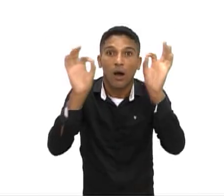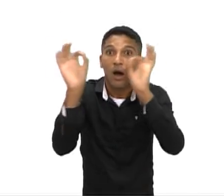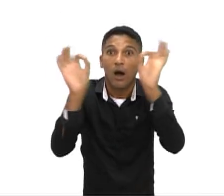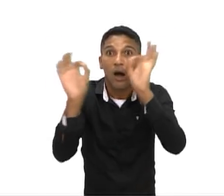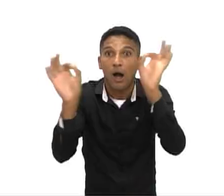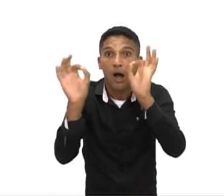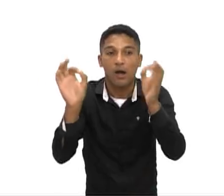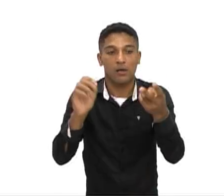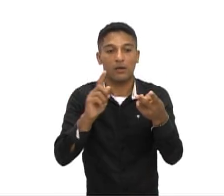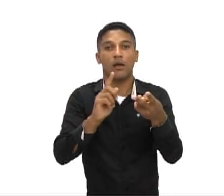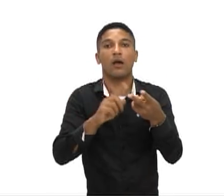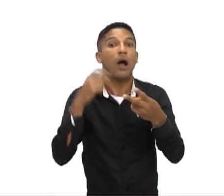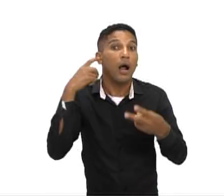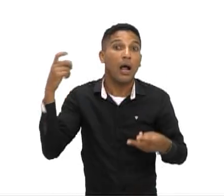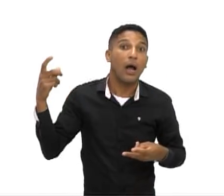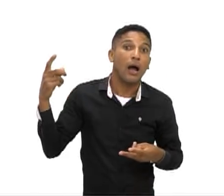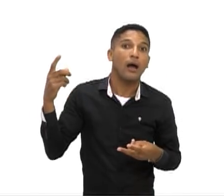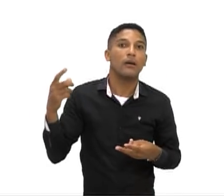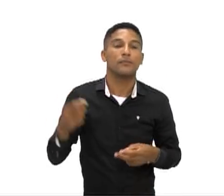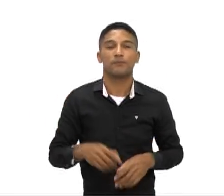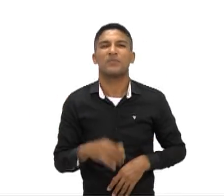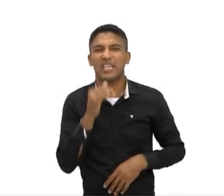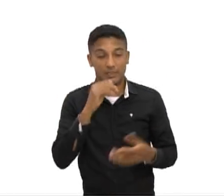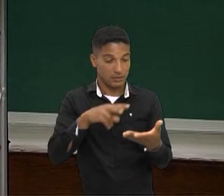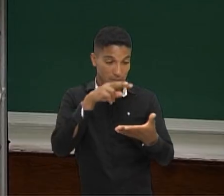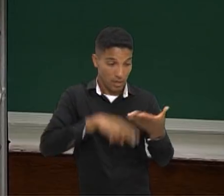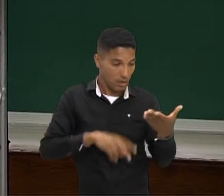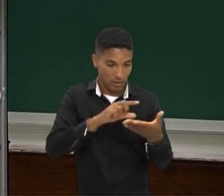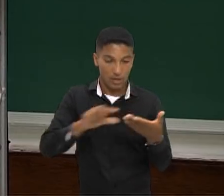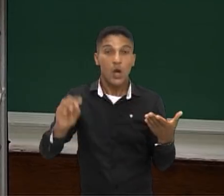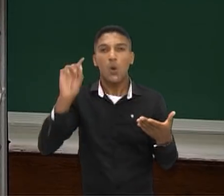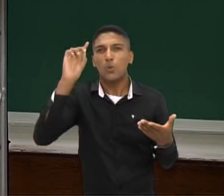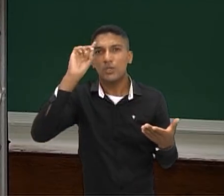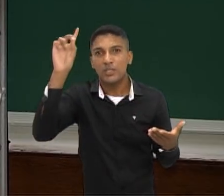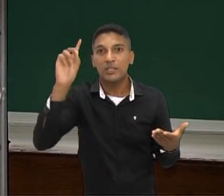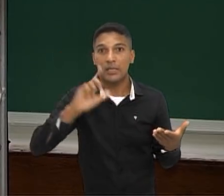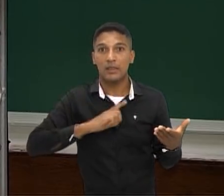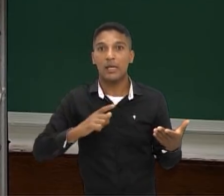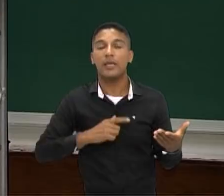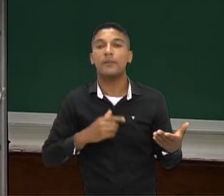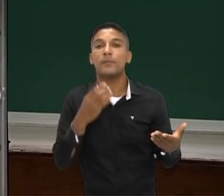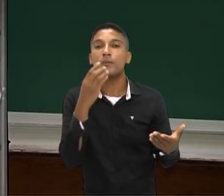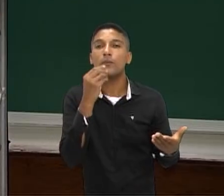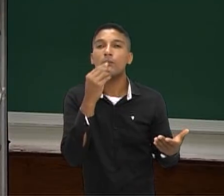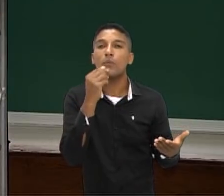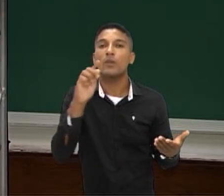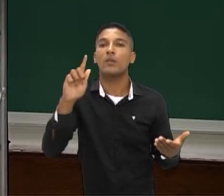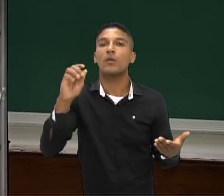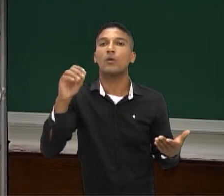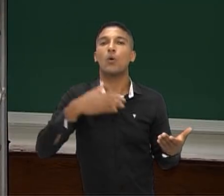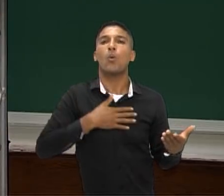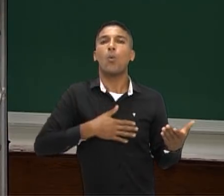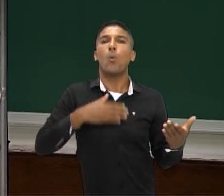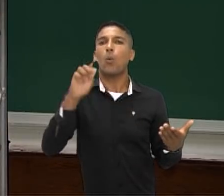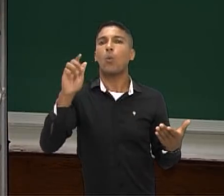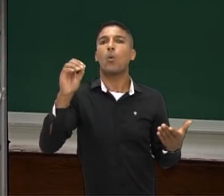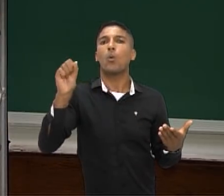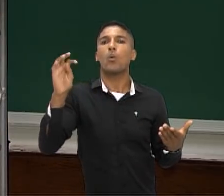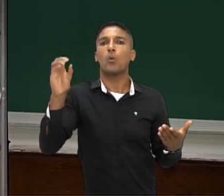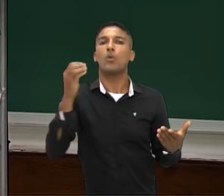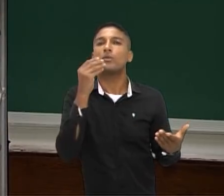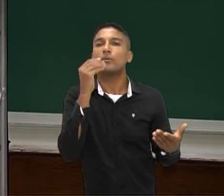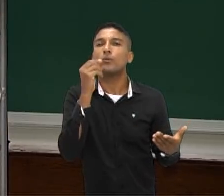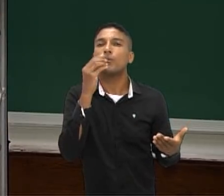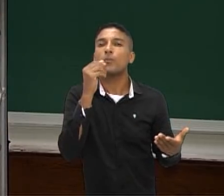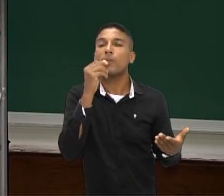Então, por exemplo, dia com gosto de chuva fria, né? Então aqui a gente tem que estar mexendo com a nossa capacidade